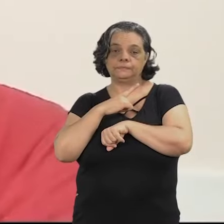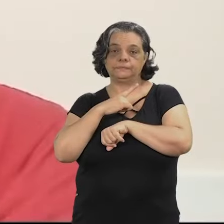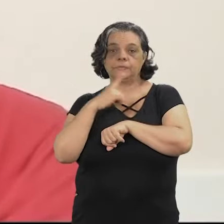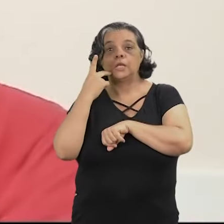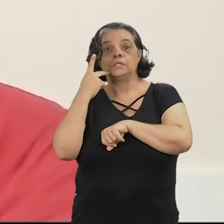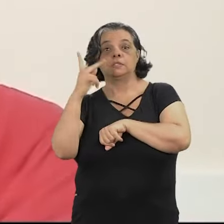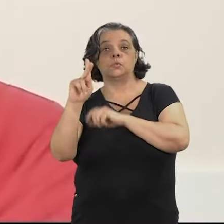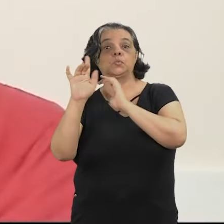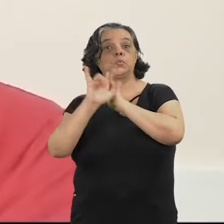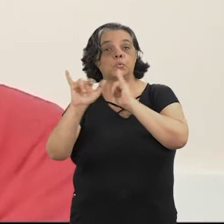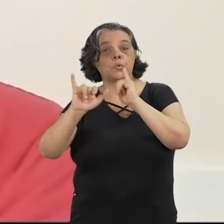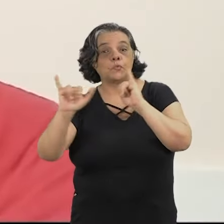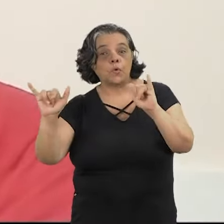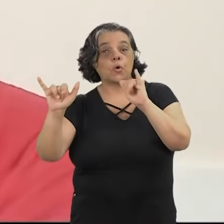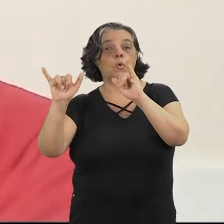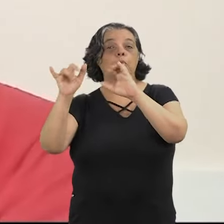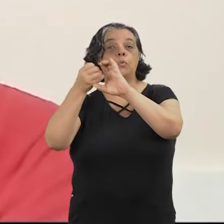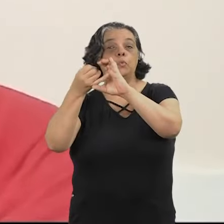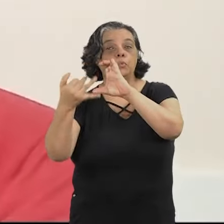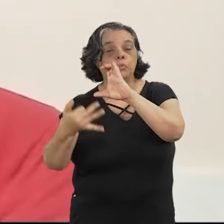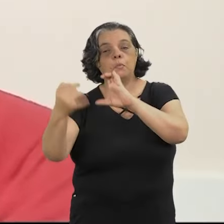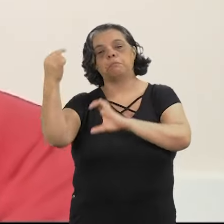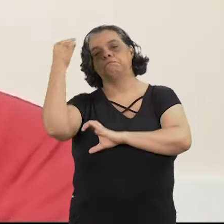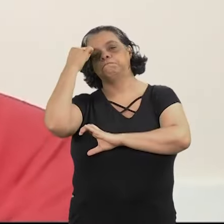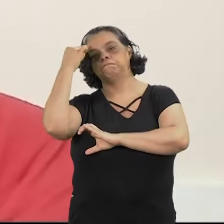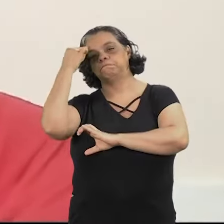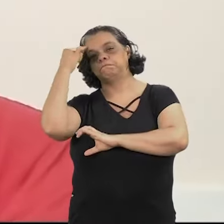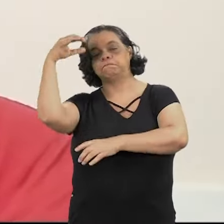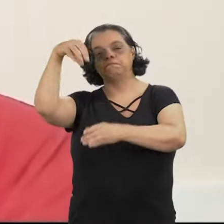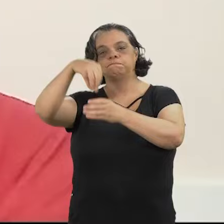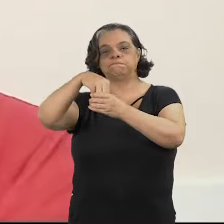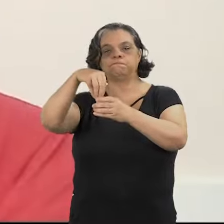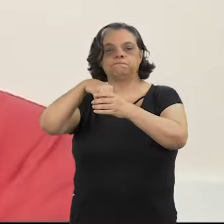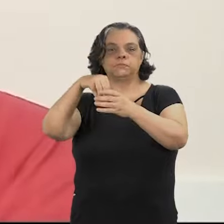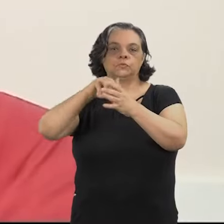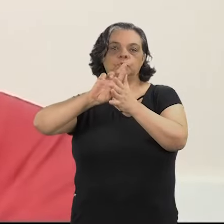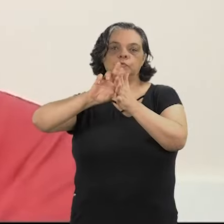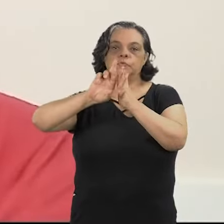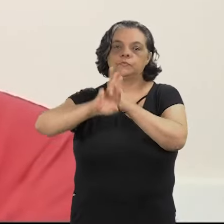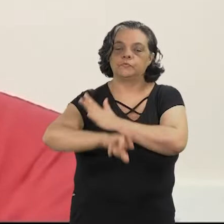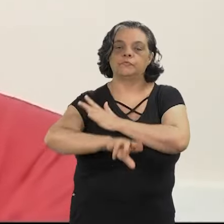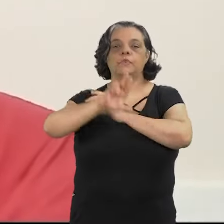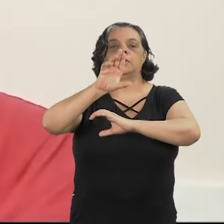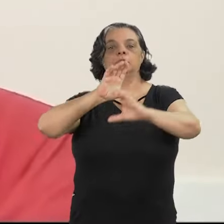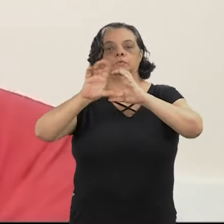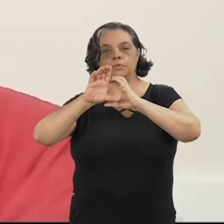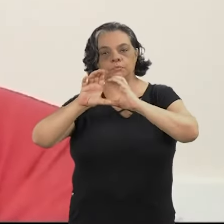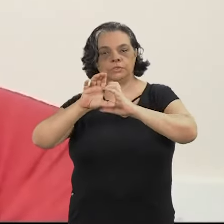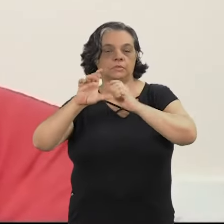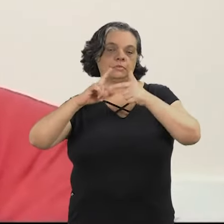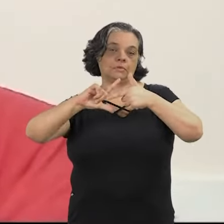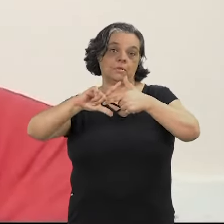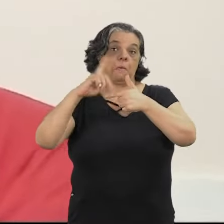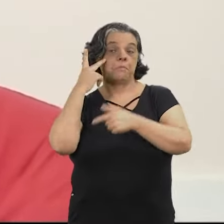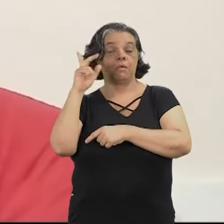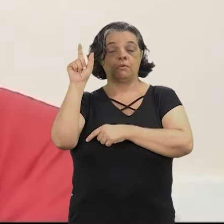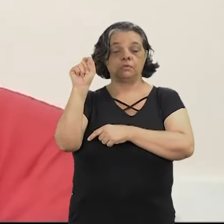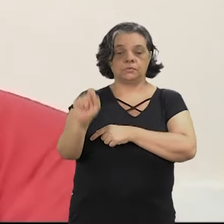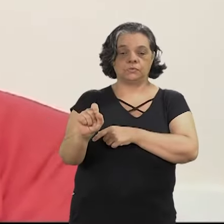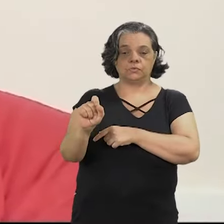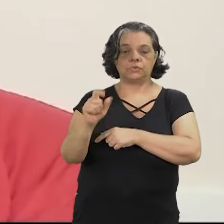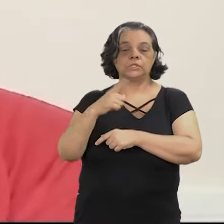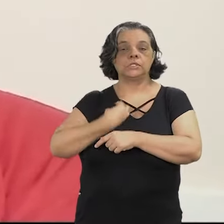os seus informes os seus conteúdos os seus pensamentos dentro dos canais de comunicações tradicionais para